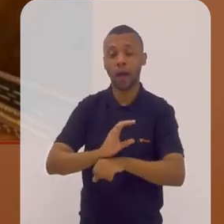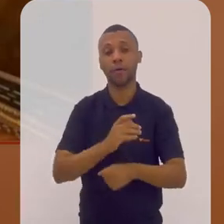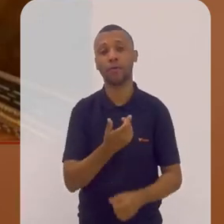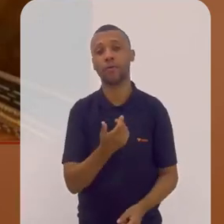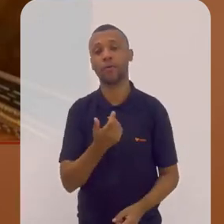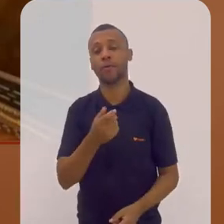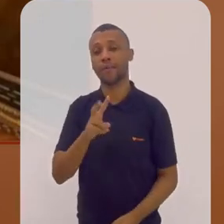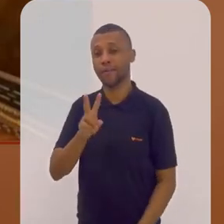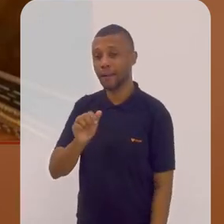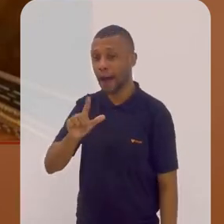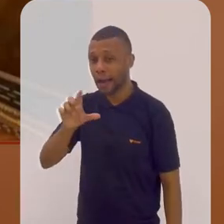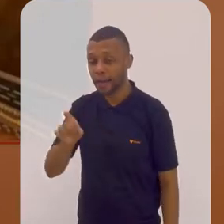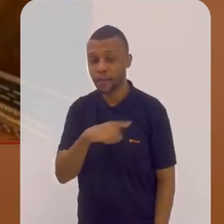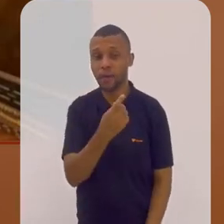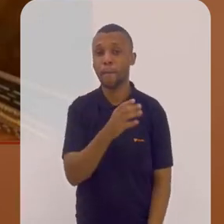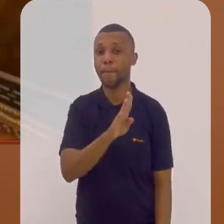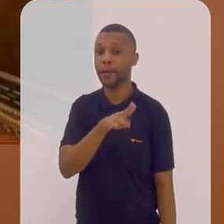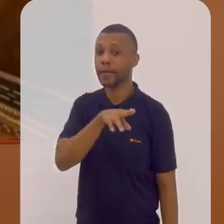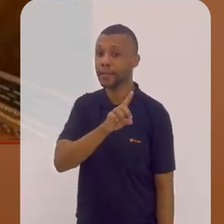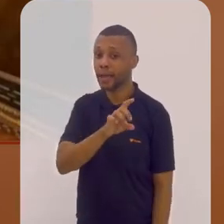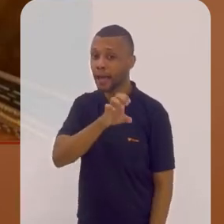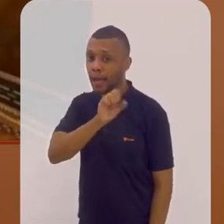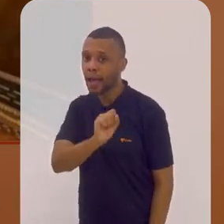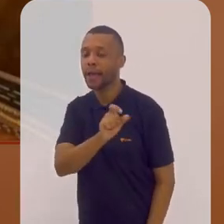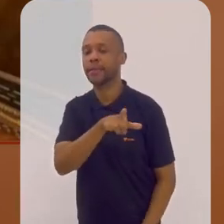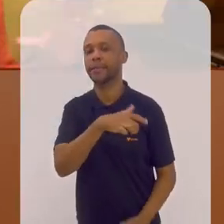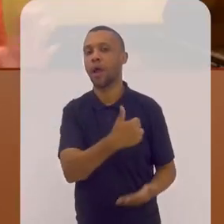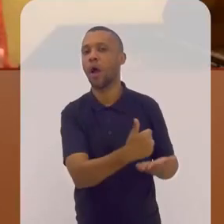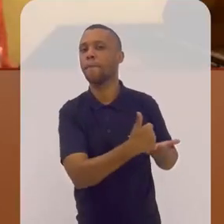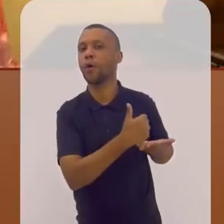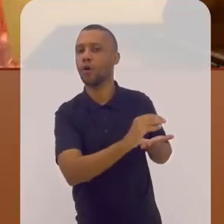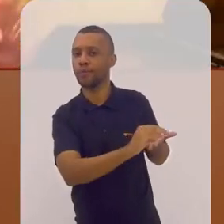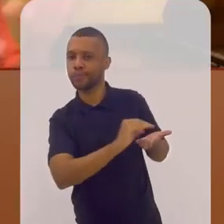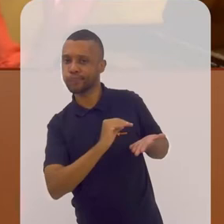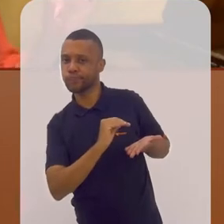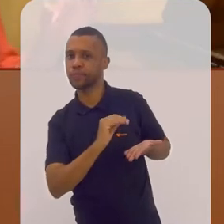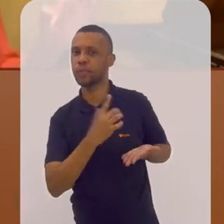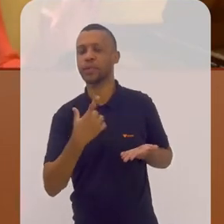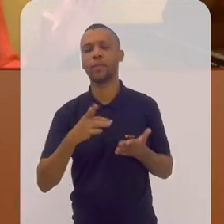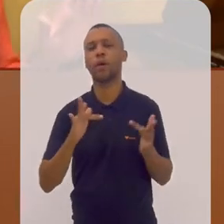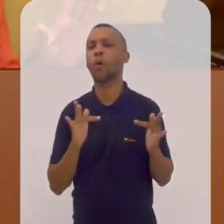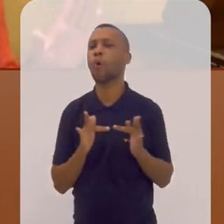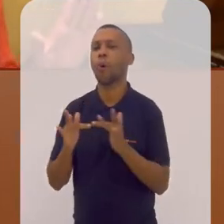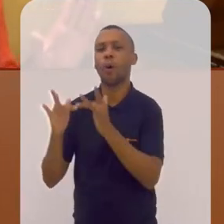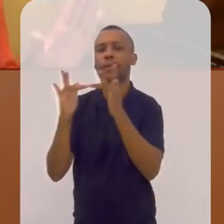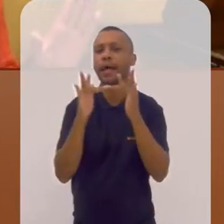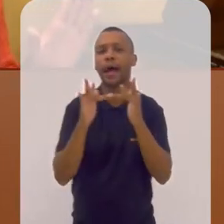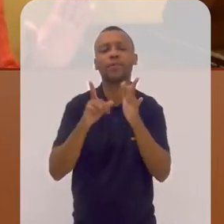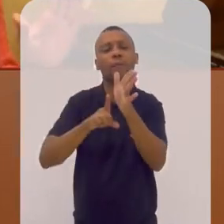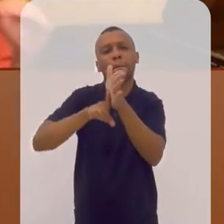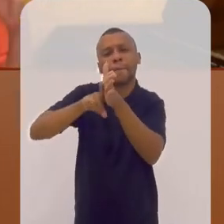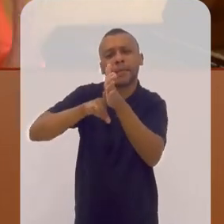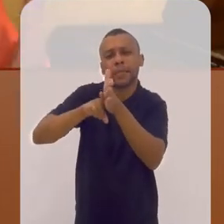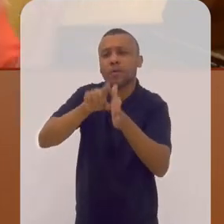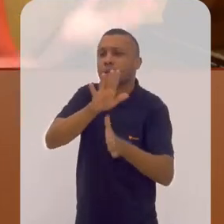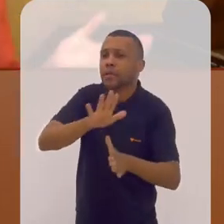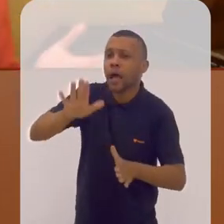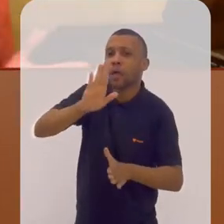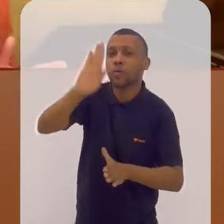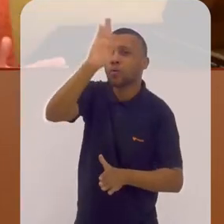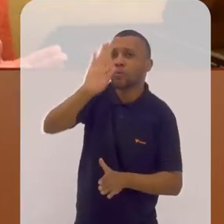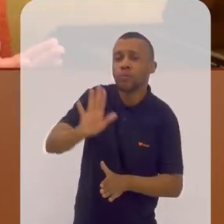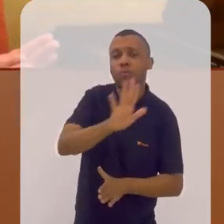apoio financeiro do BNDES, estamos em contato com pesquisadores de todo o Brasil,